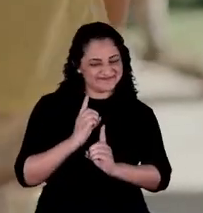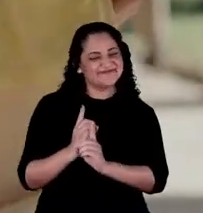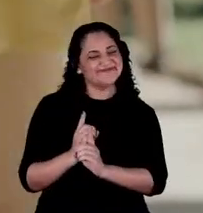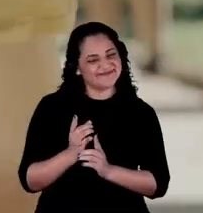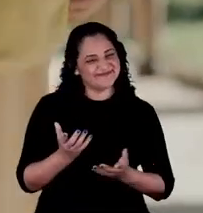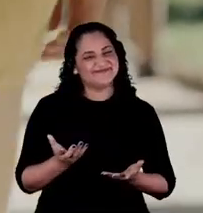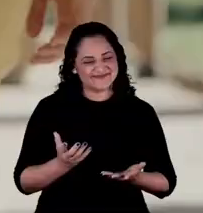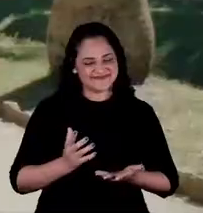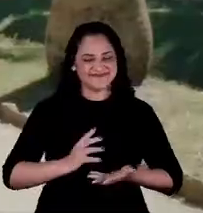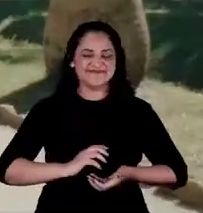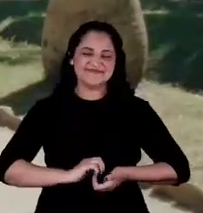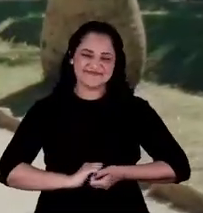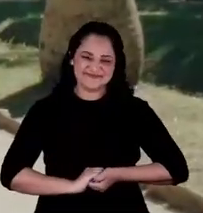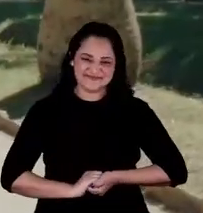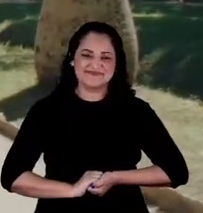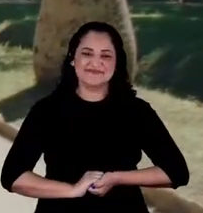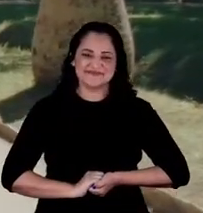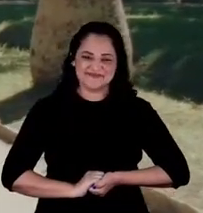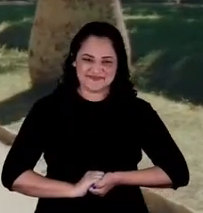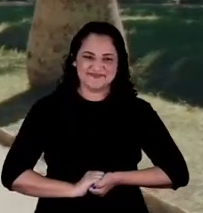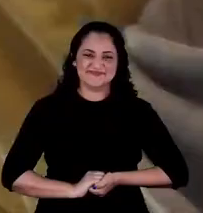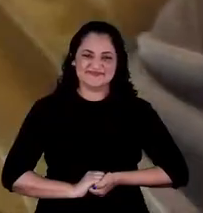e gera encontros